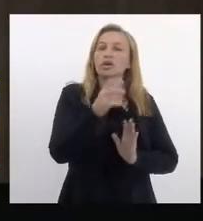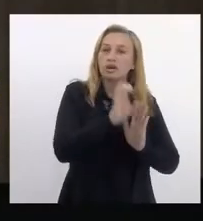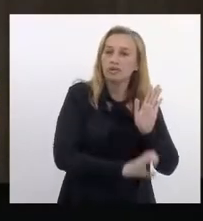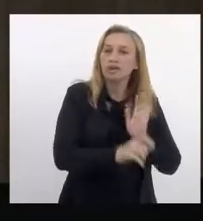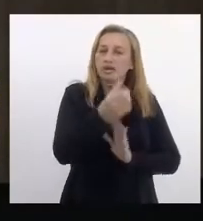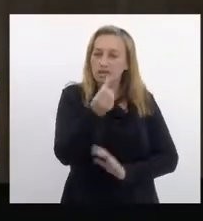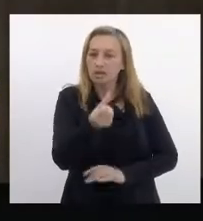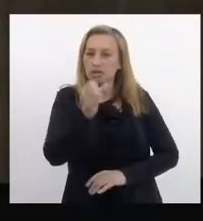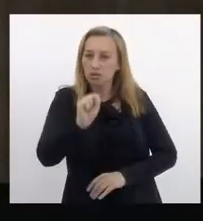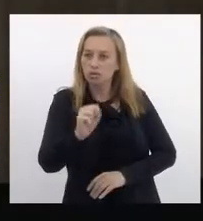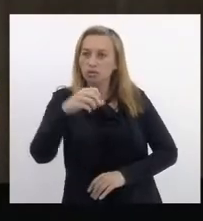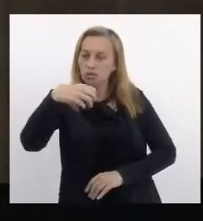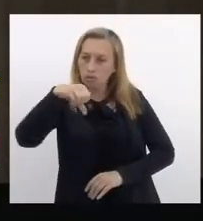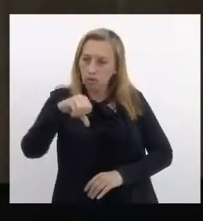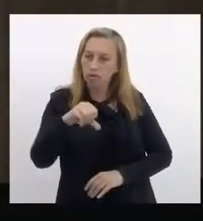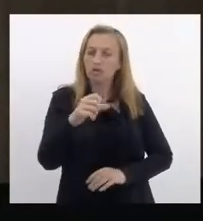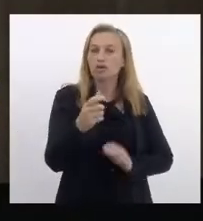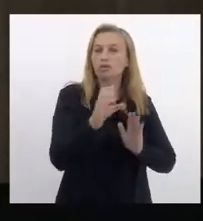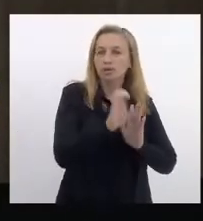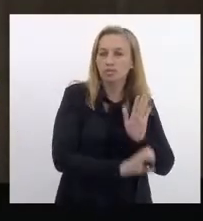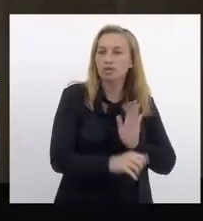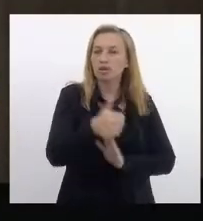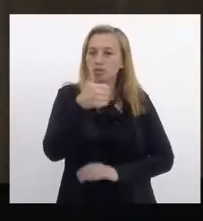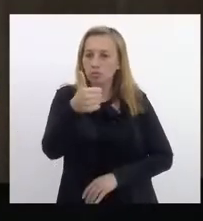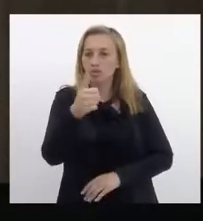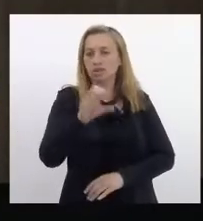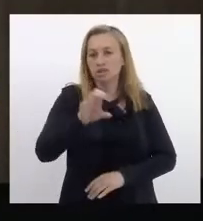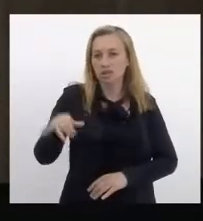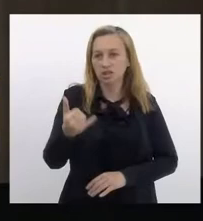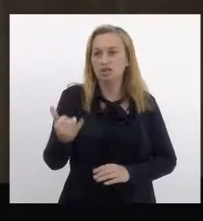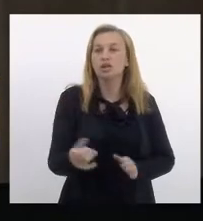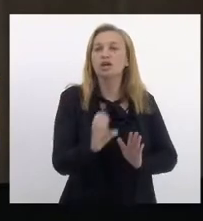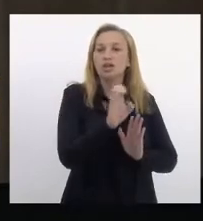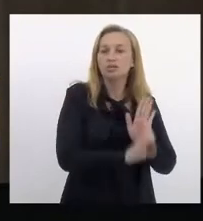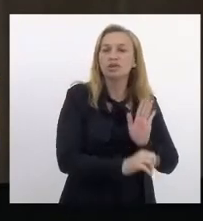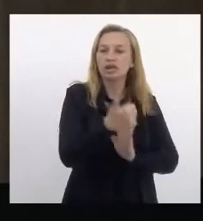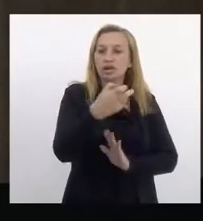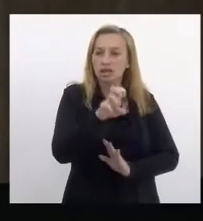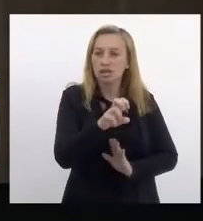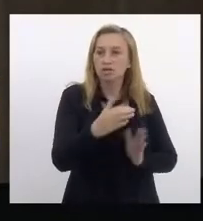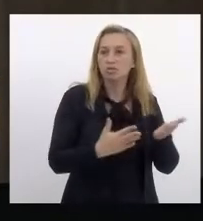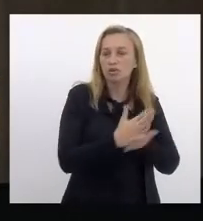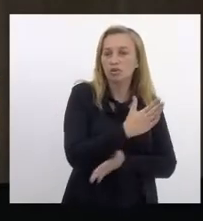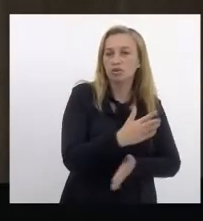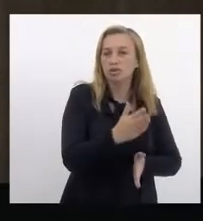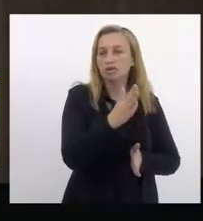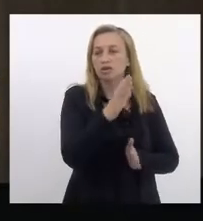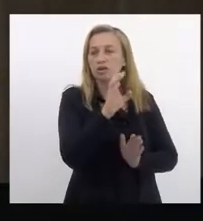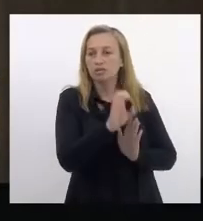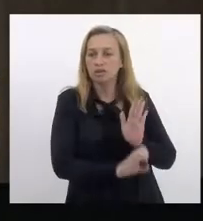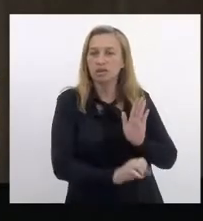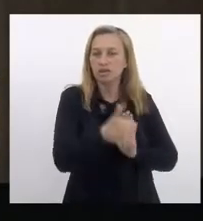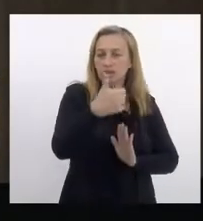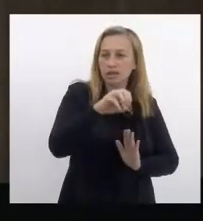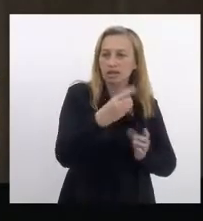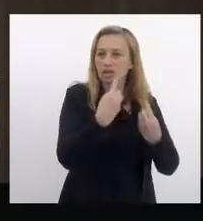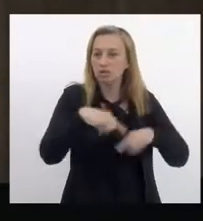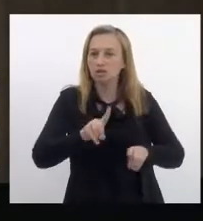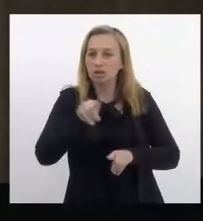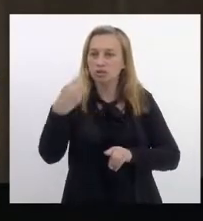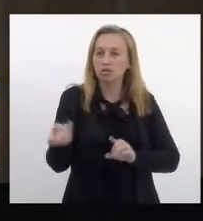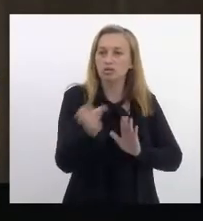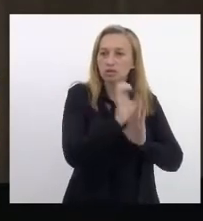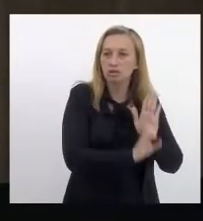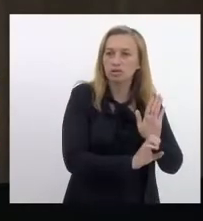8, 9 e 12 pela emenda 1 da CCJ, emenda 15 pela aprovação da emenda 10, contrárias demais